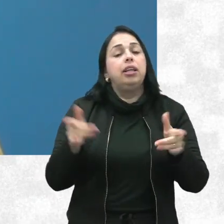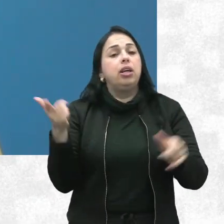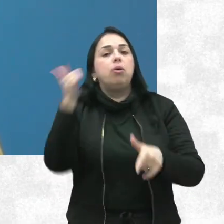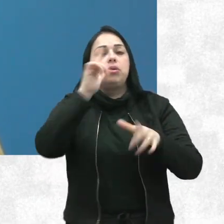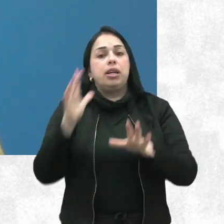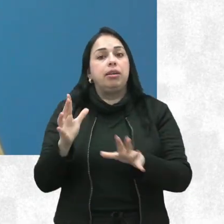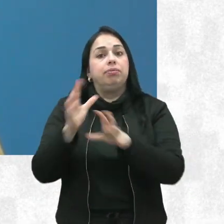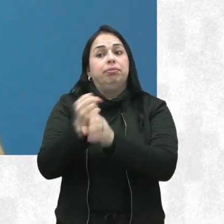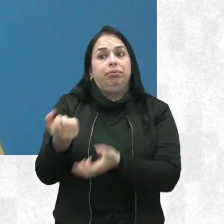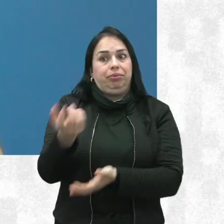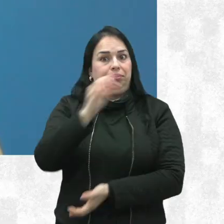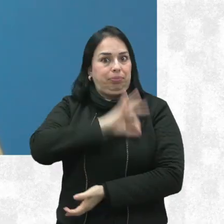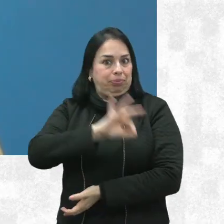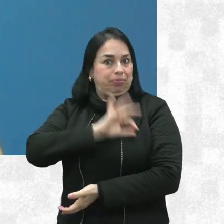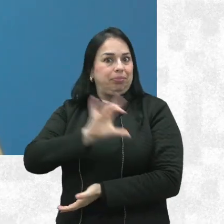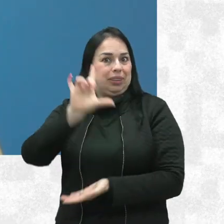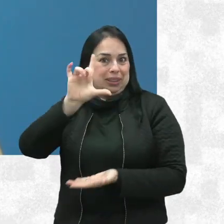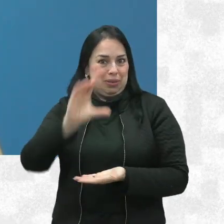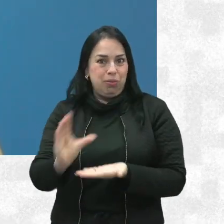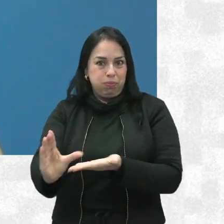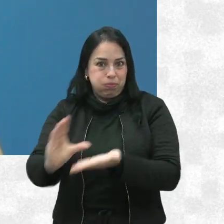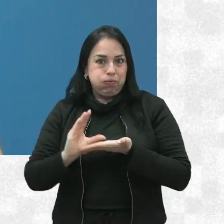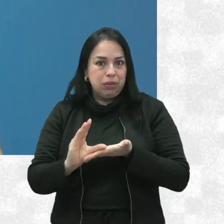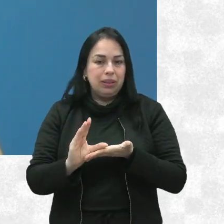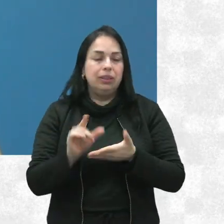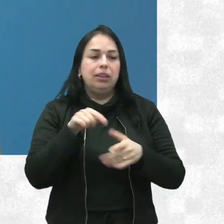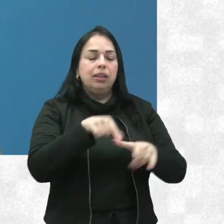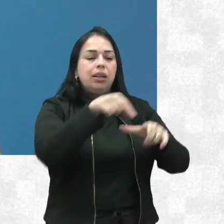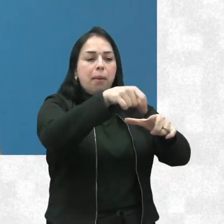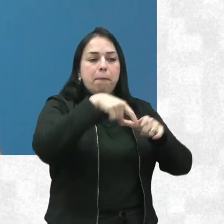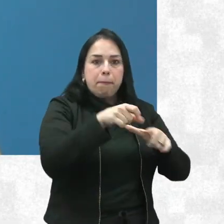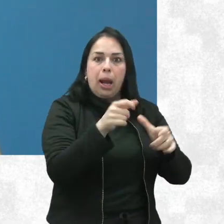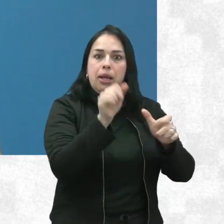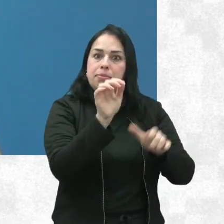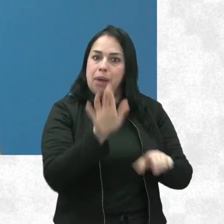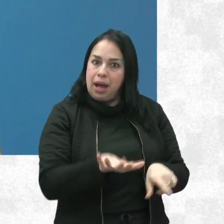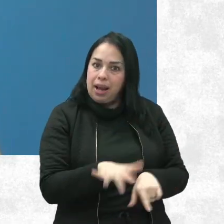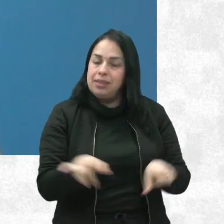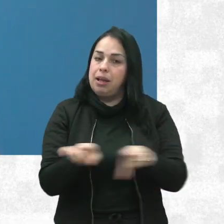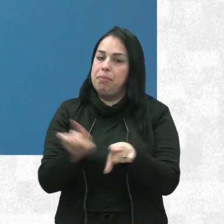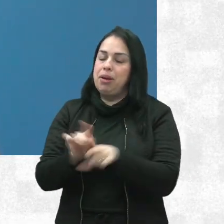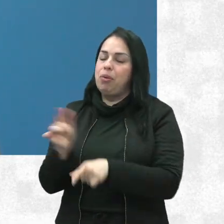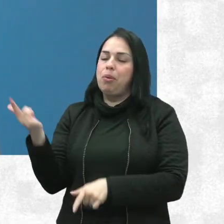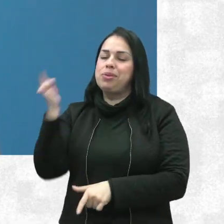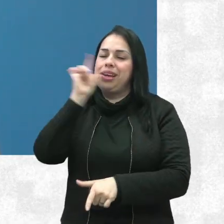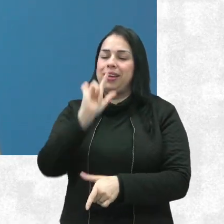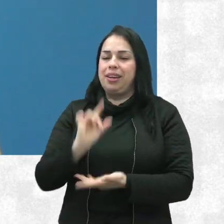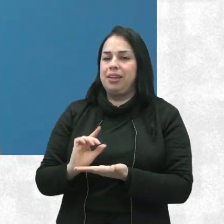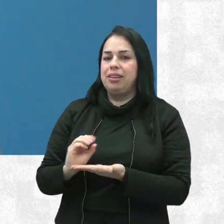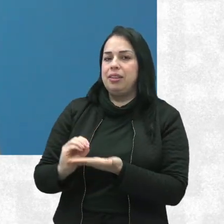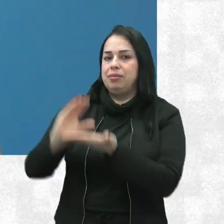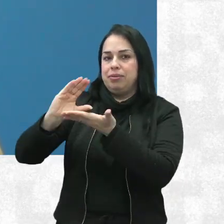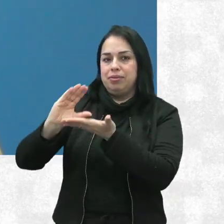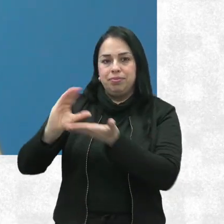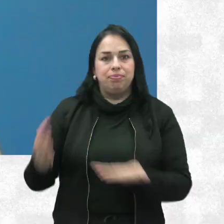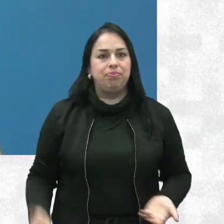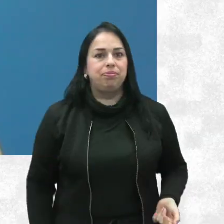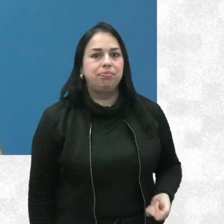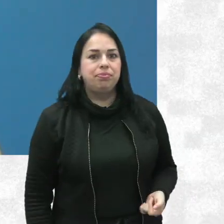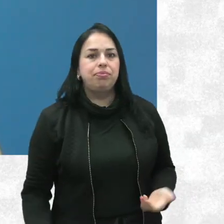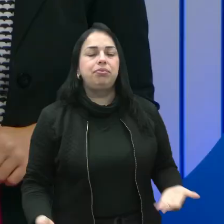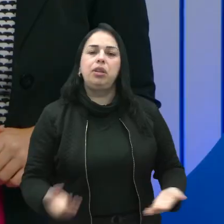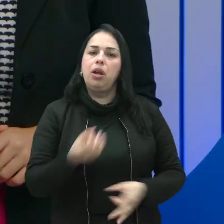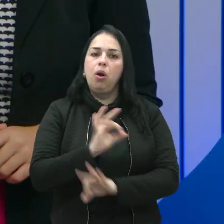decisões e ganhem mais dinheiro, né? Aumente a sua produtividade, reduzindo seus custos, mas também que possibilite aí um aumento de